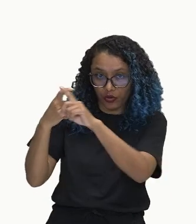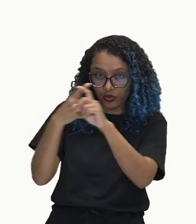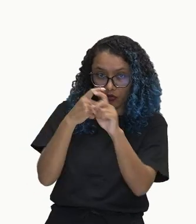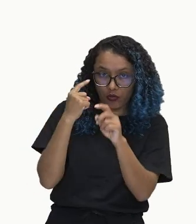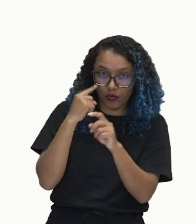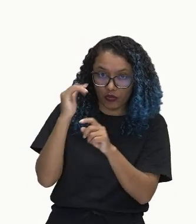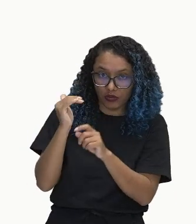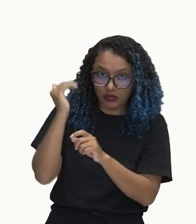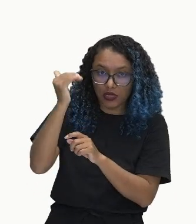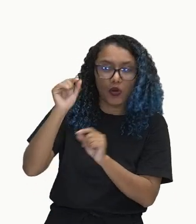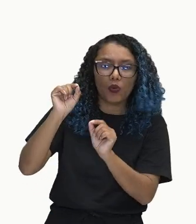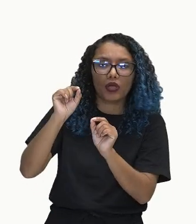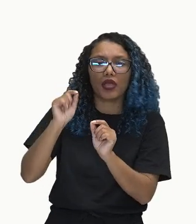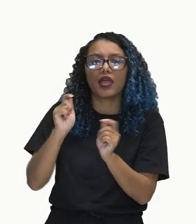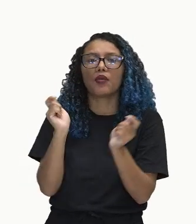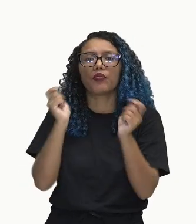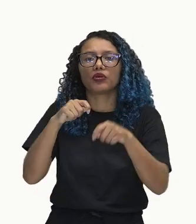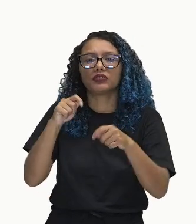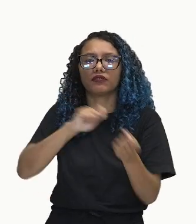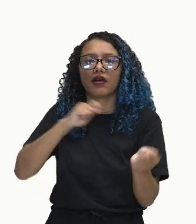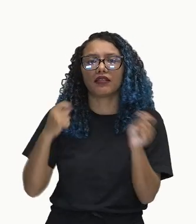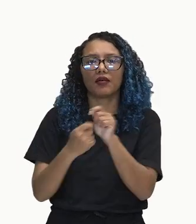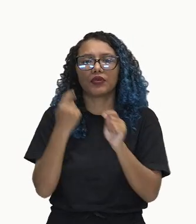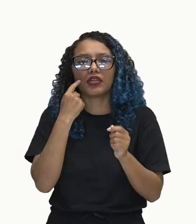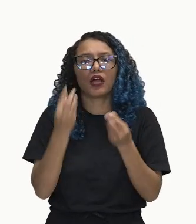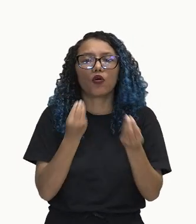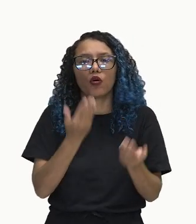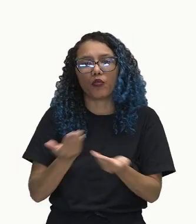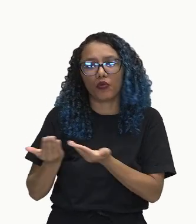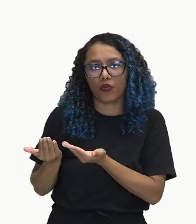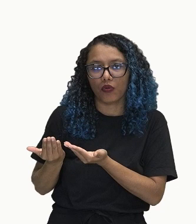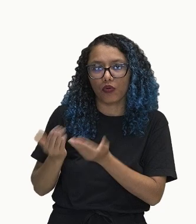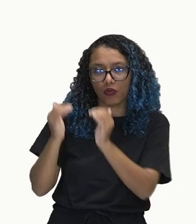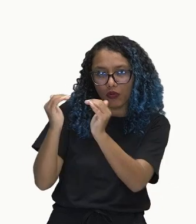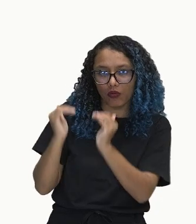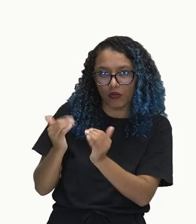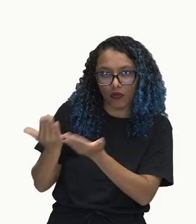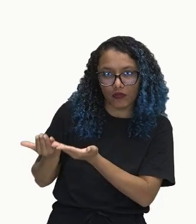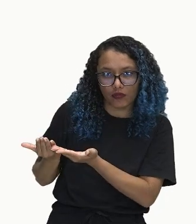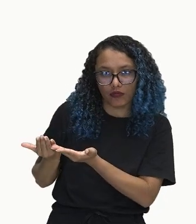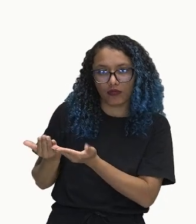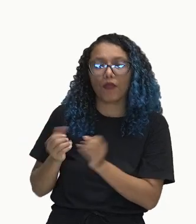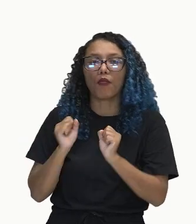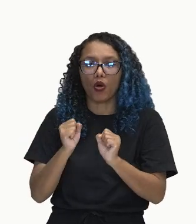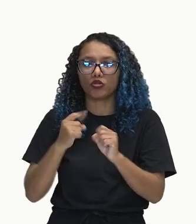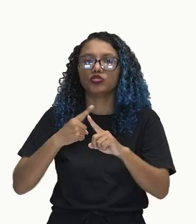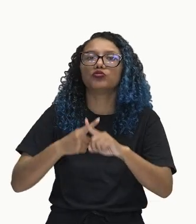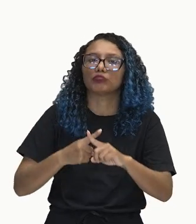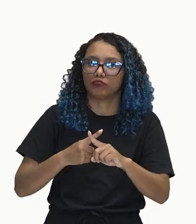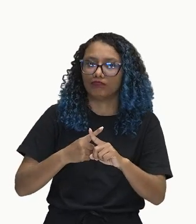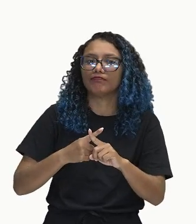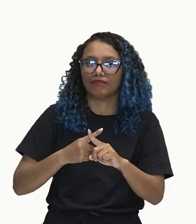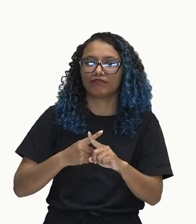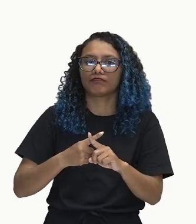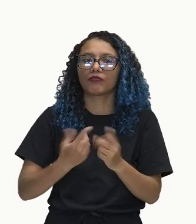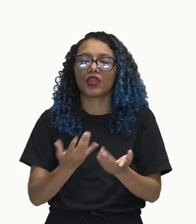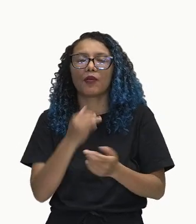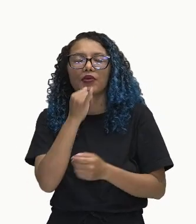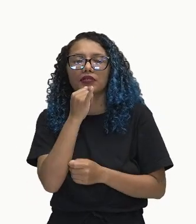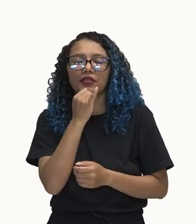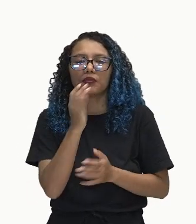pode ser reescrita dessa maneira, como a multiplicação desses dois elementos. Ou seja, se eu